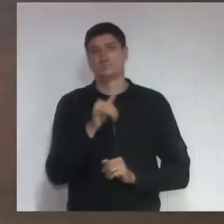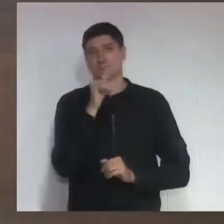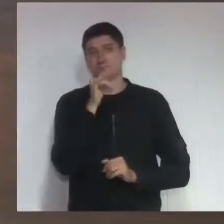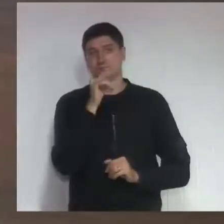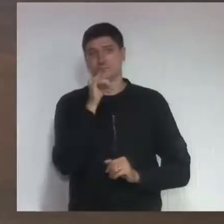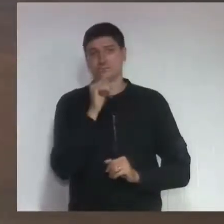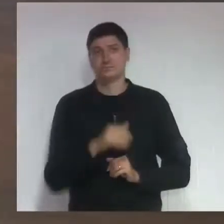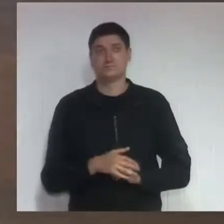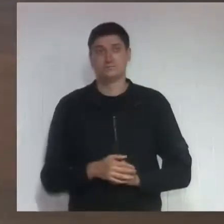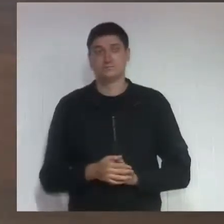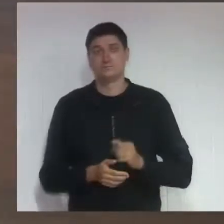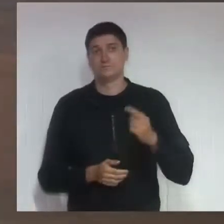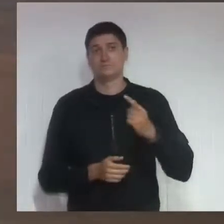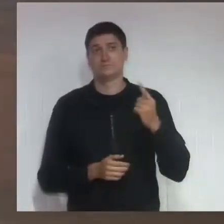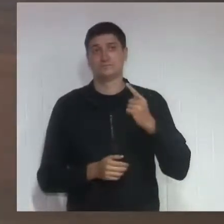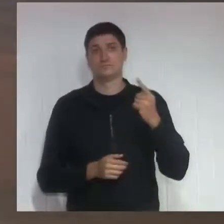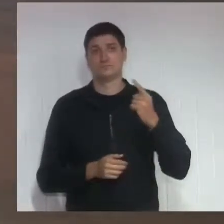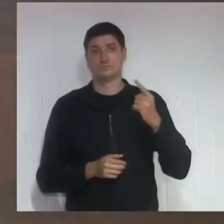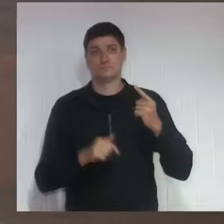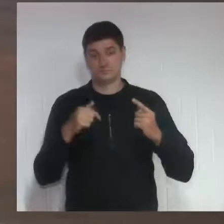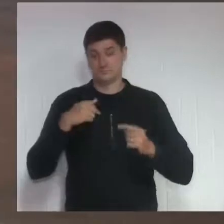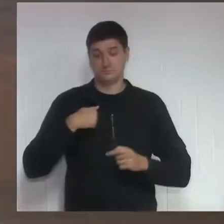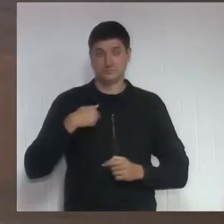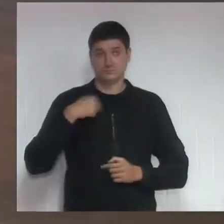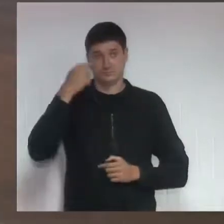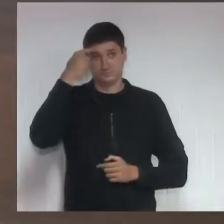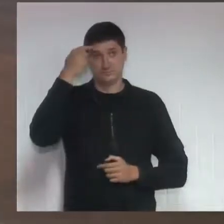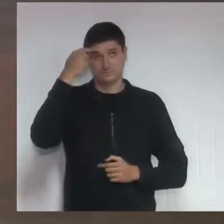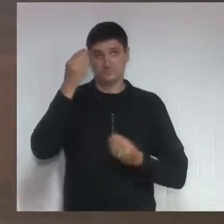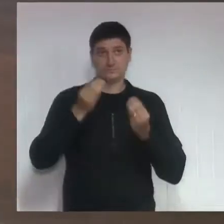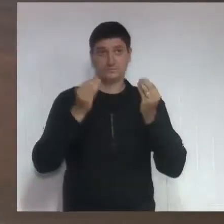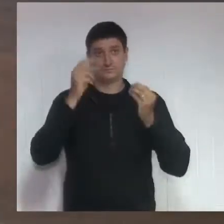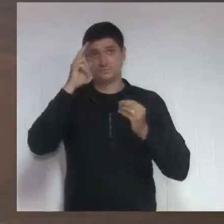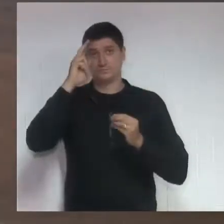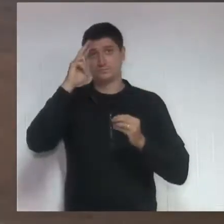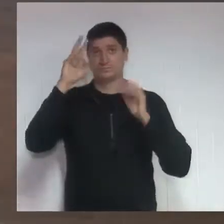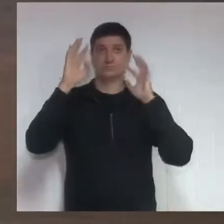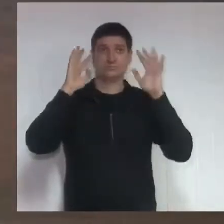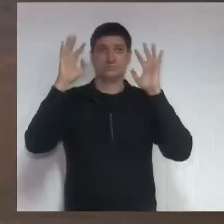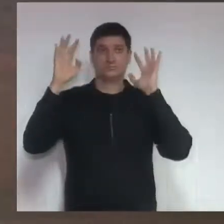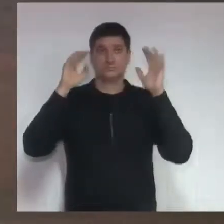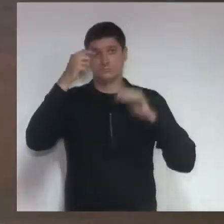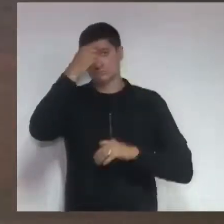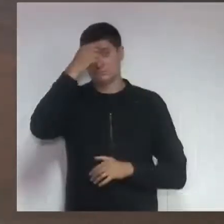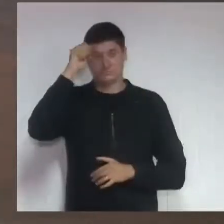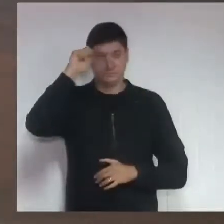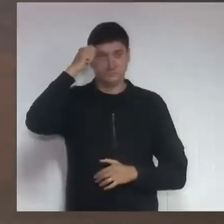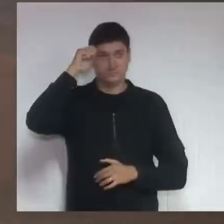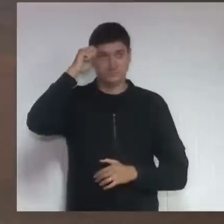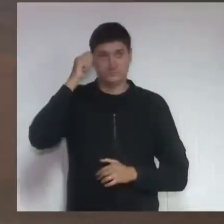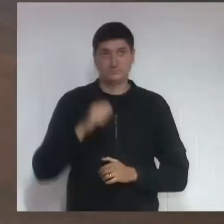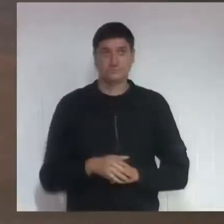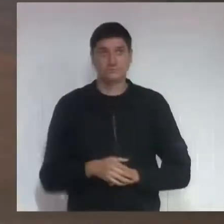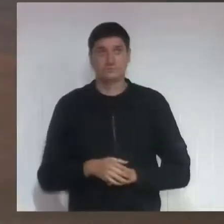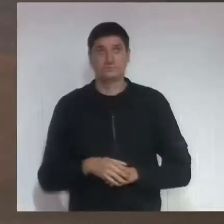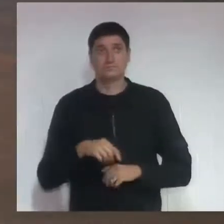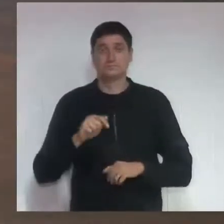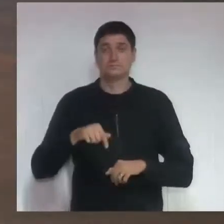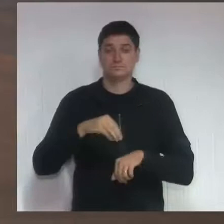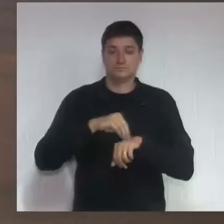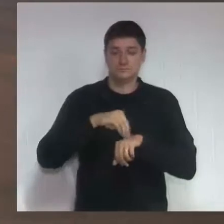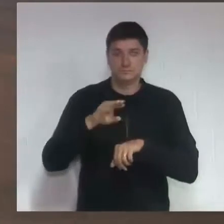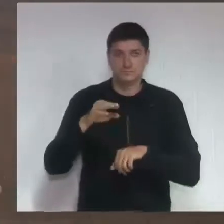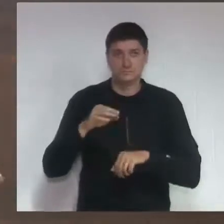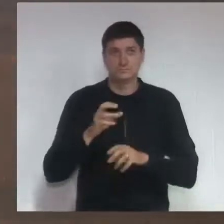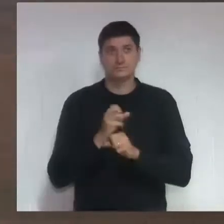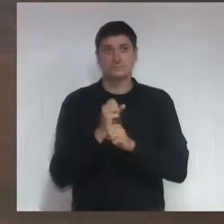exemplos, o quão é importante, no meu modo de pensar, a gente refletir sobre a consciência negra. Primeiro dado